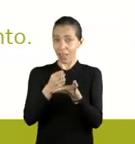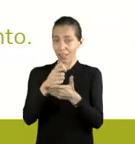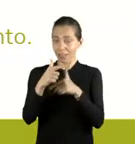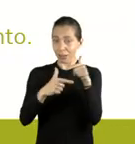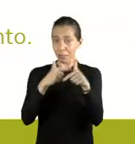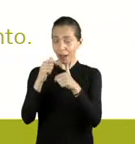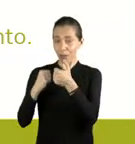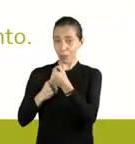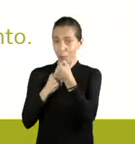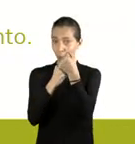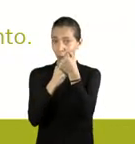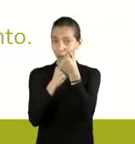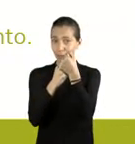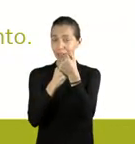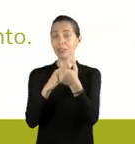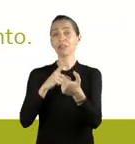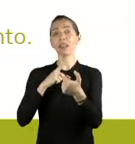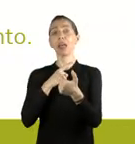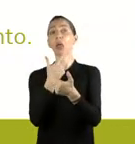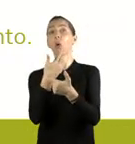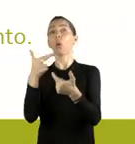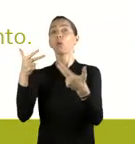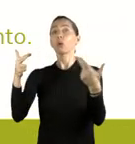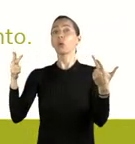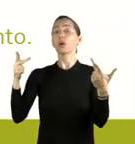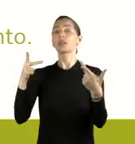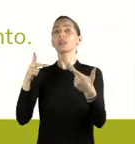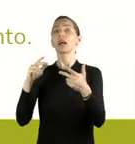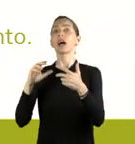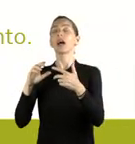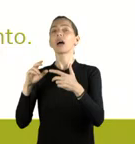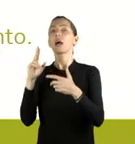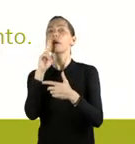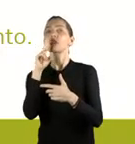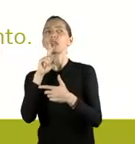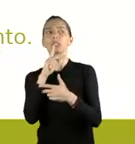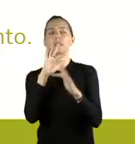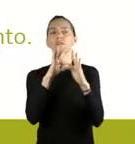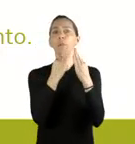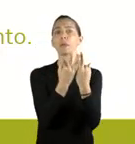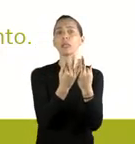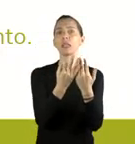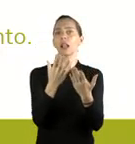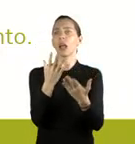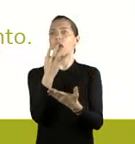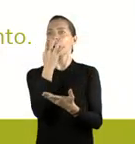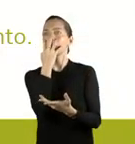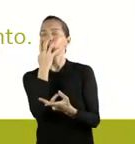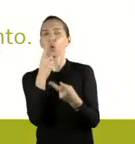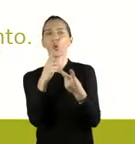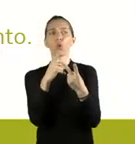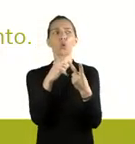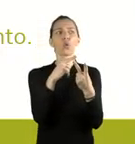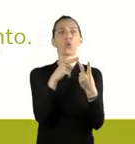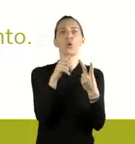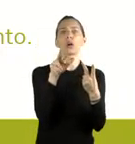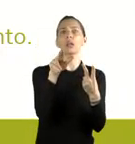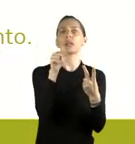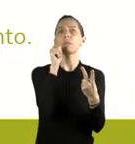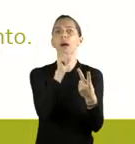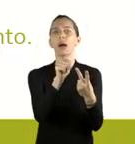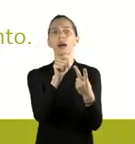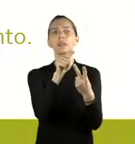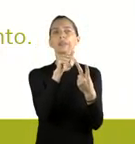Então, existem emergências com seus pais, com suas irmãs, com seus cachorros, que eles não é CLT. E